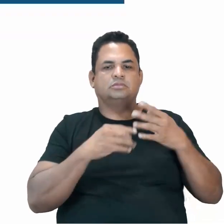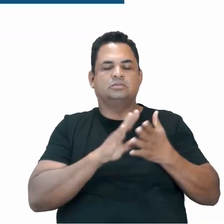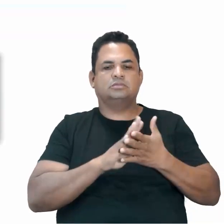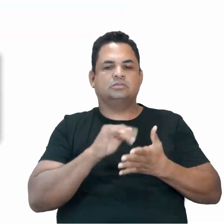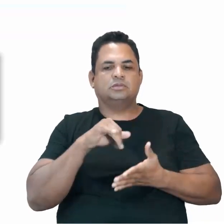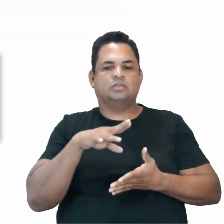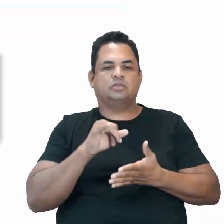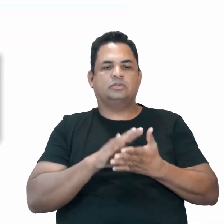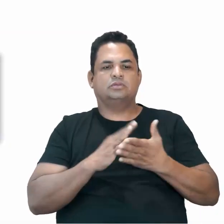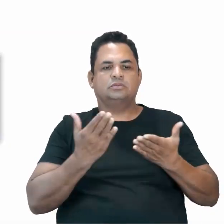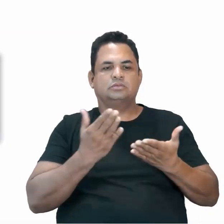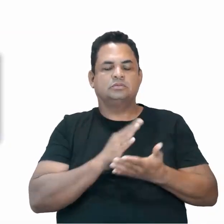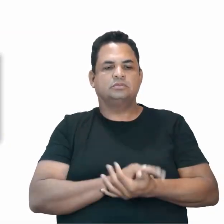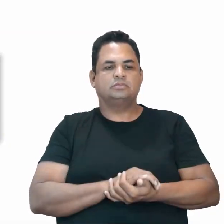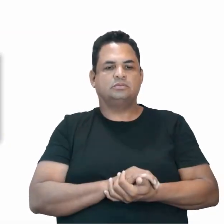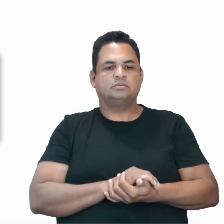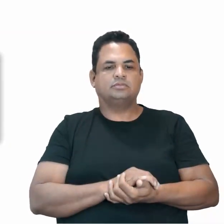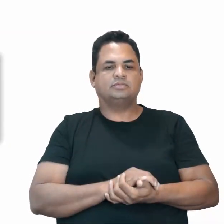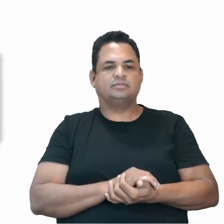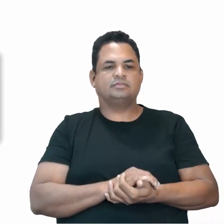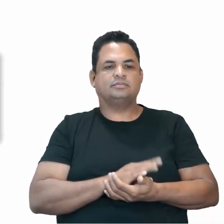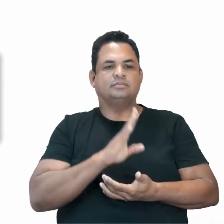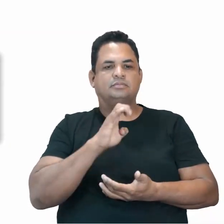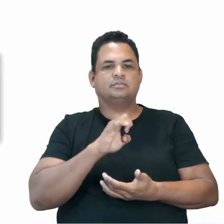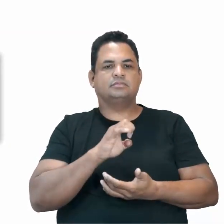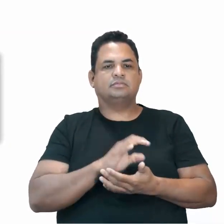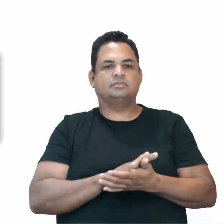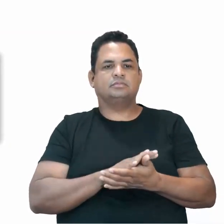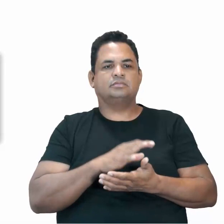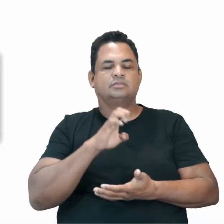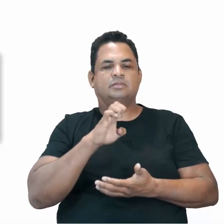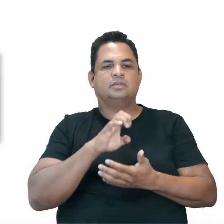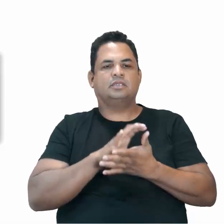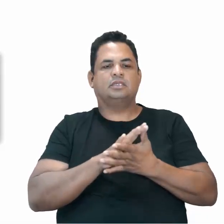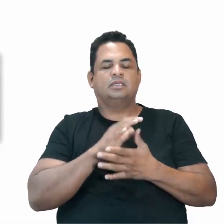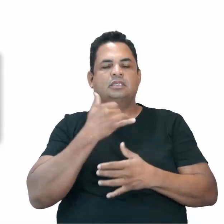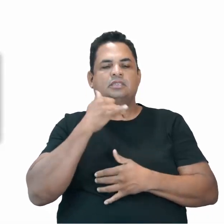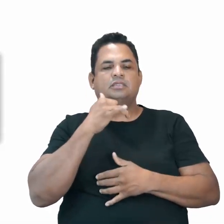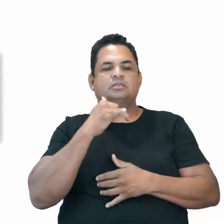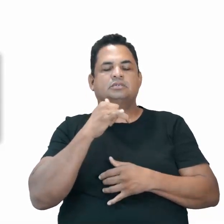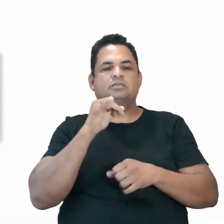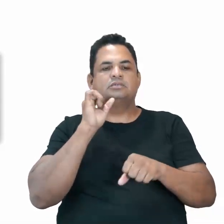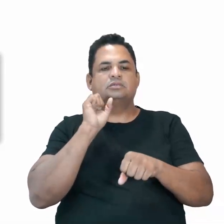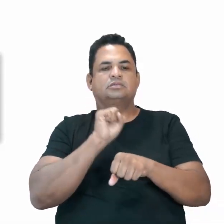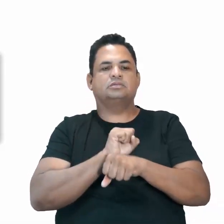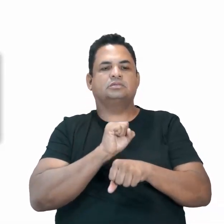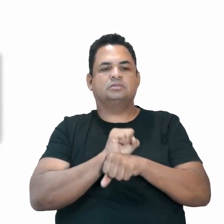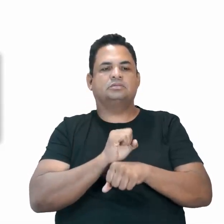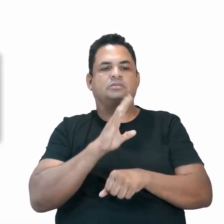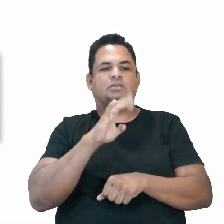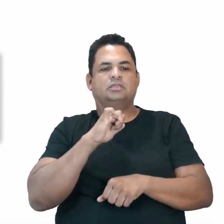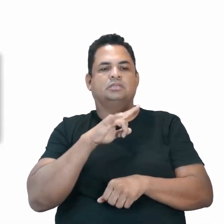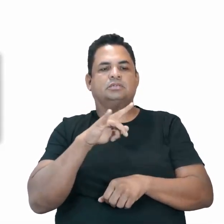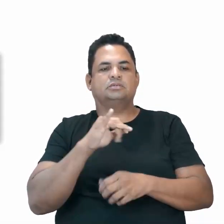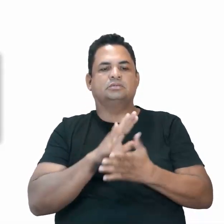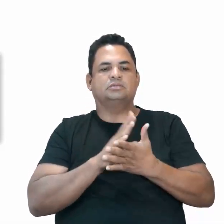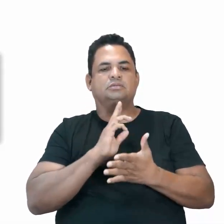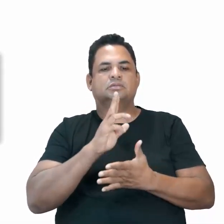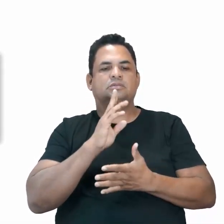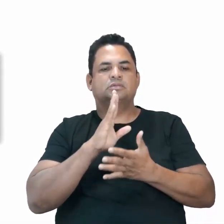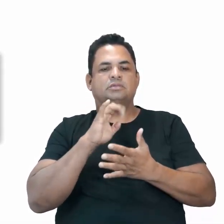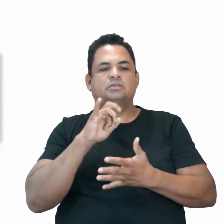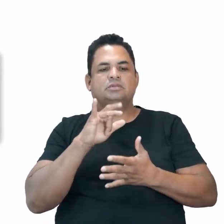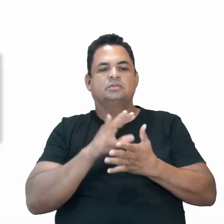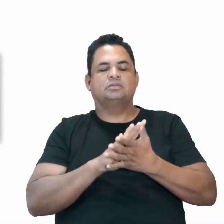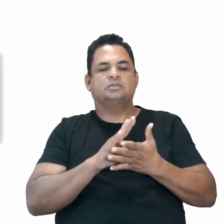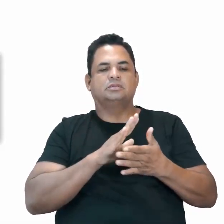Então é isso que nós vamos ver. Eletrostática, parte 1. Então, eletrização, processo de eletrização.